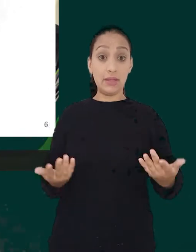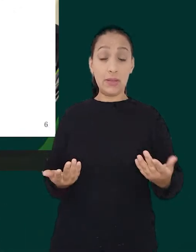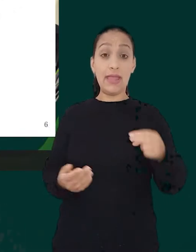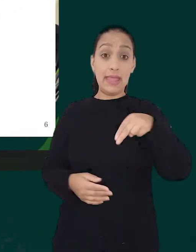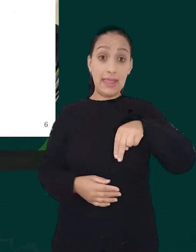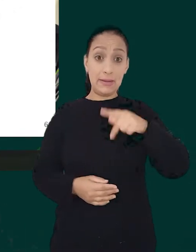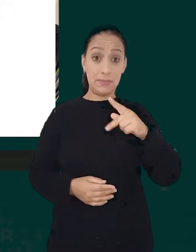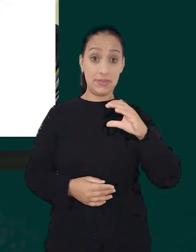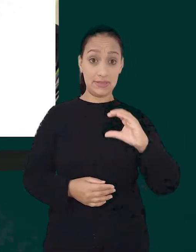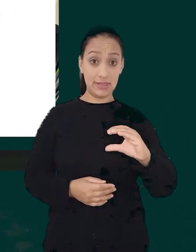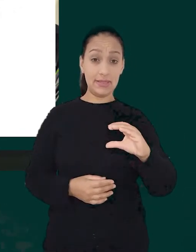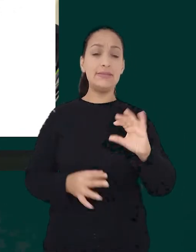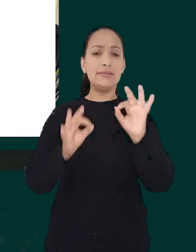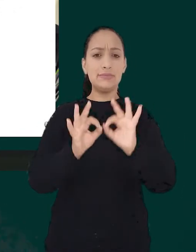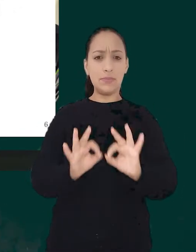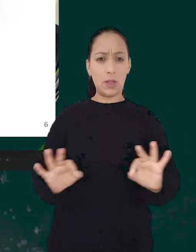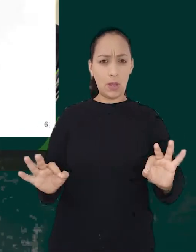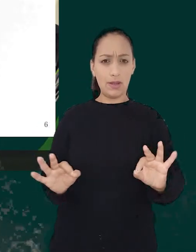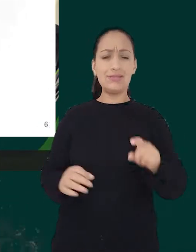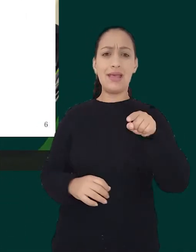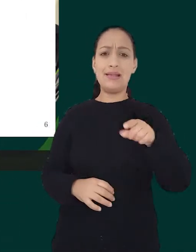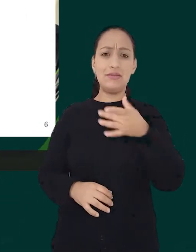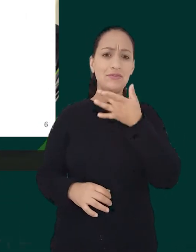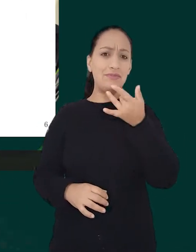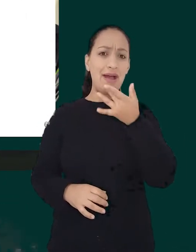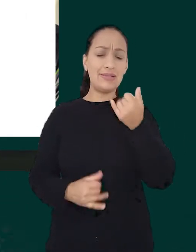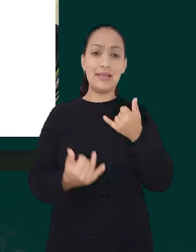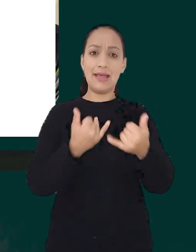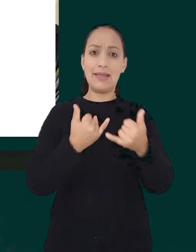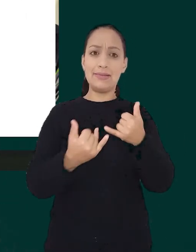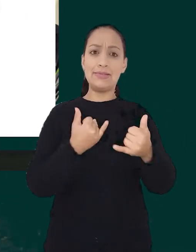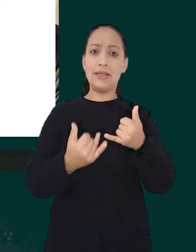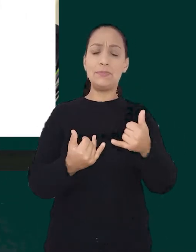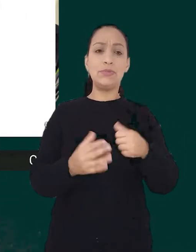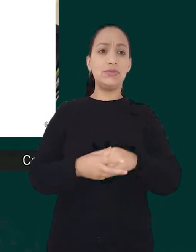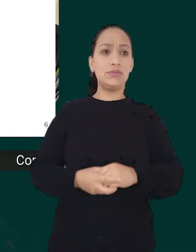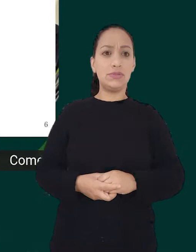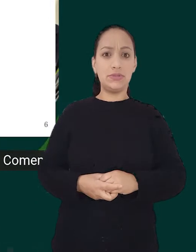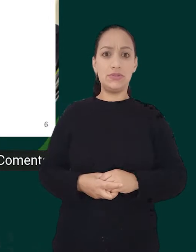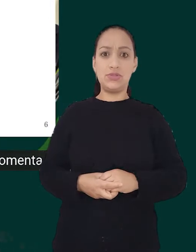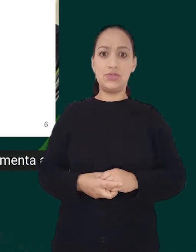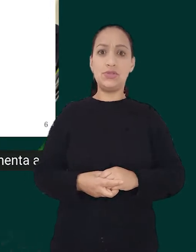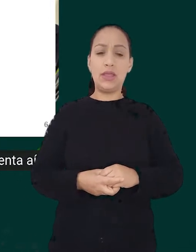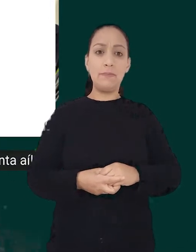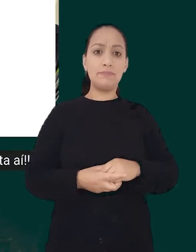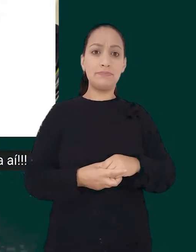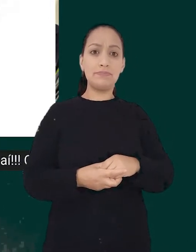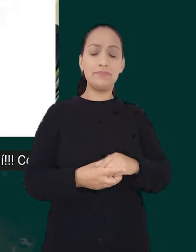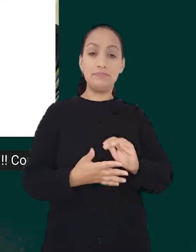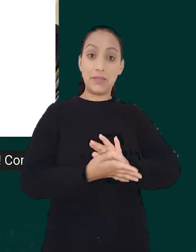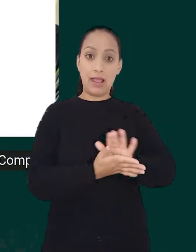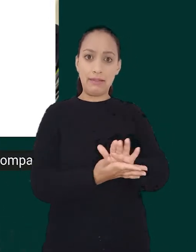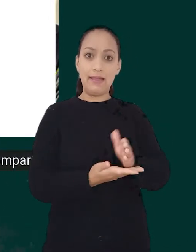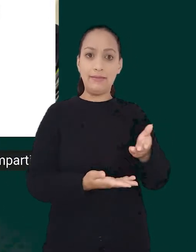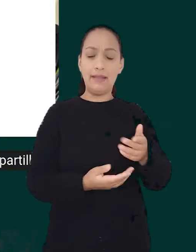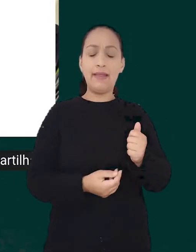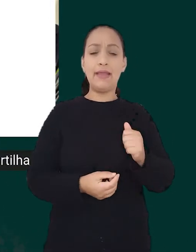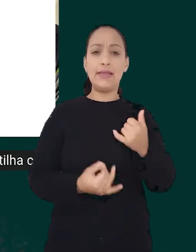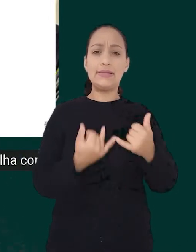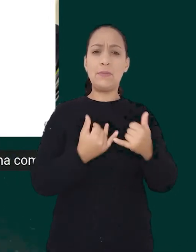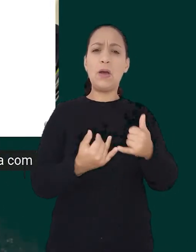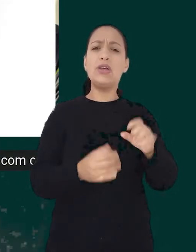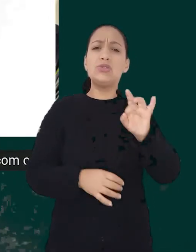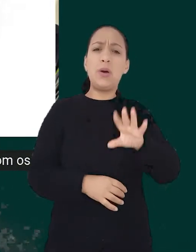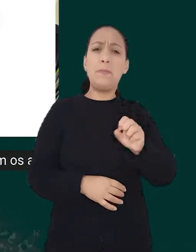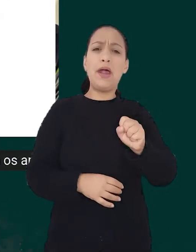que eles podem ser muito fáceis, por exemplo, de ser combatidos, esses NPCs eles servem mais para povoar esse